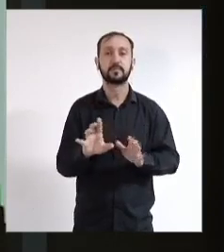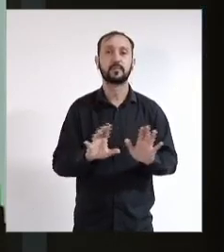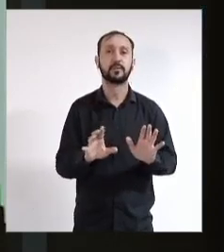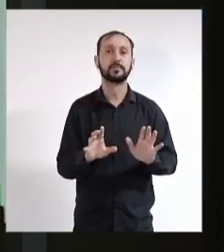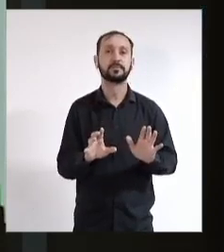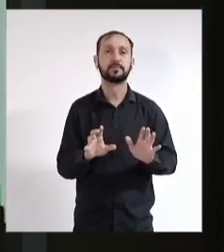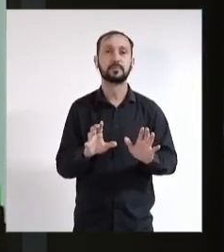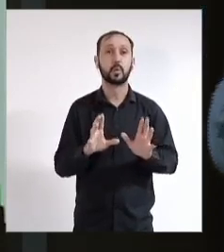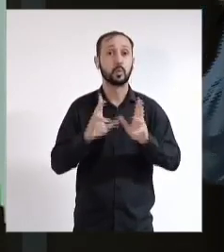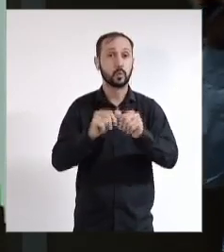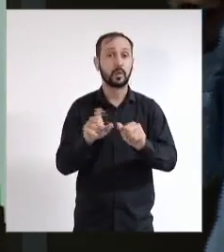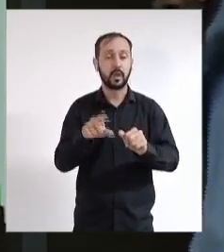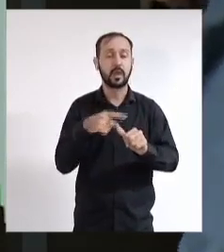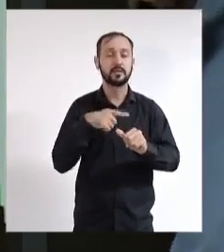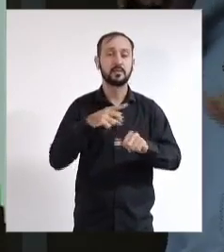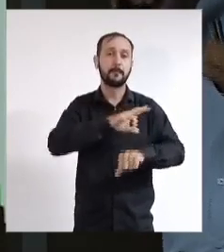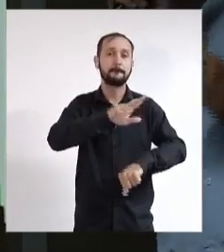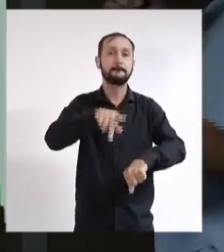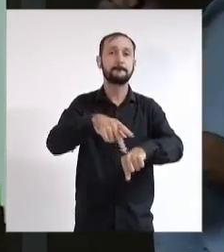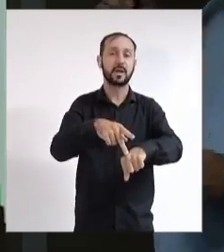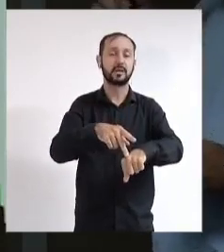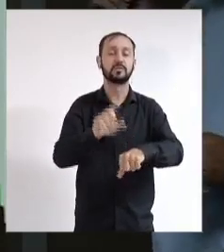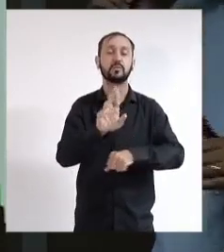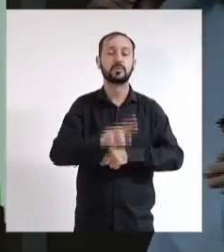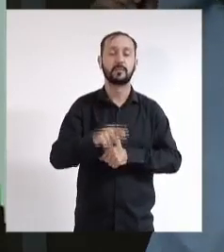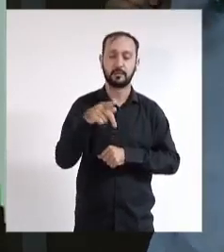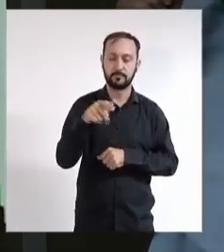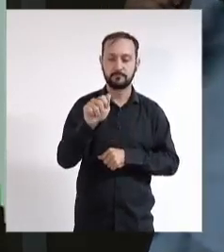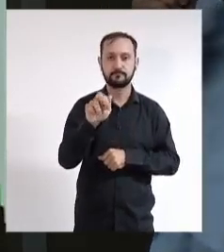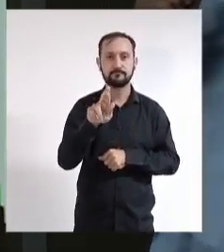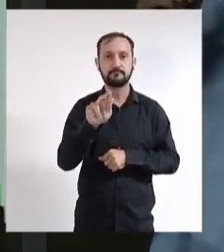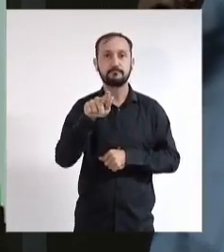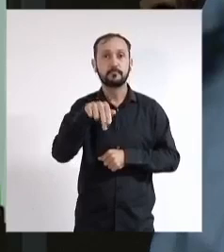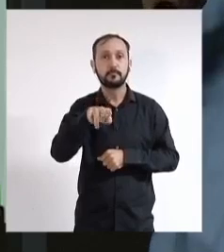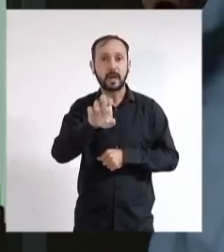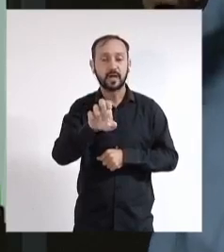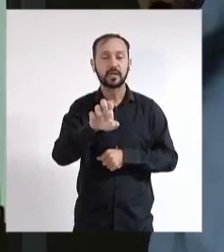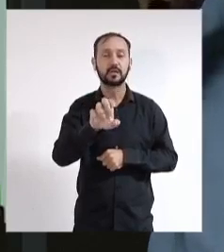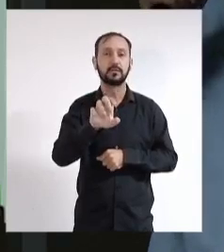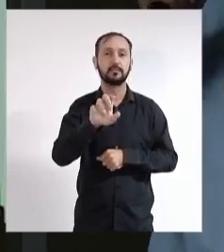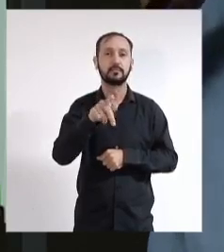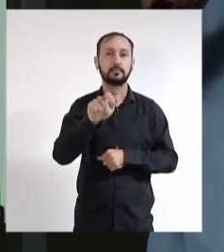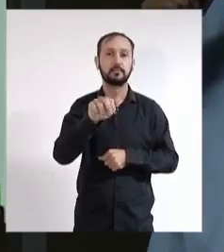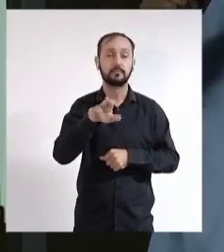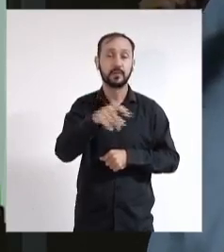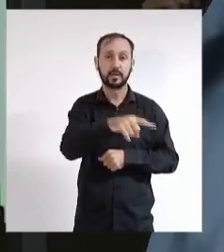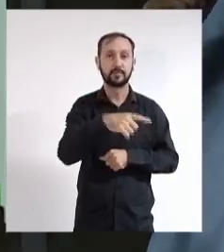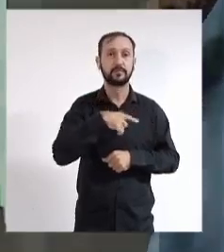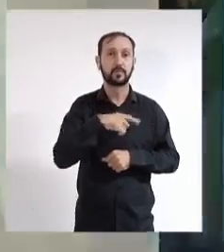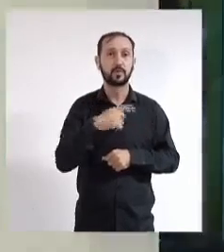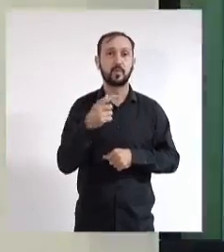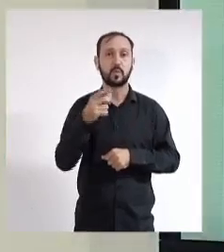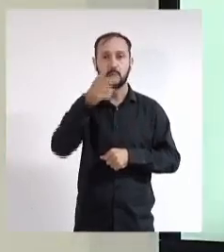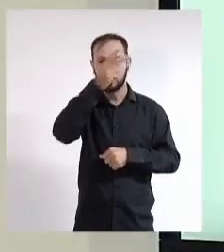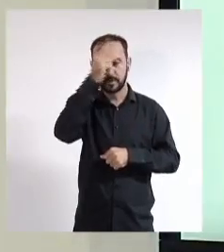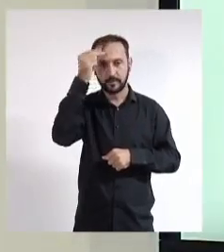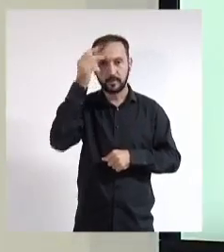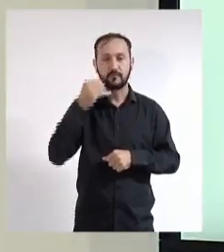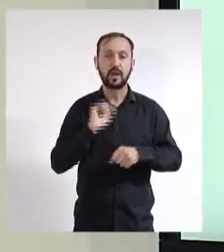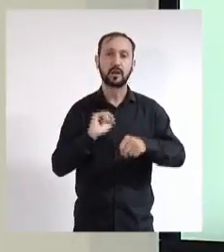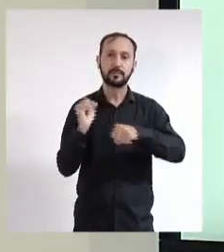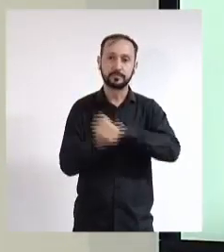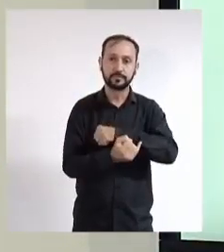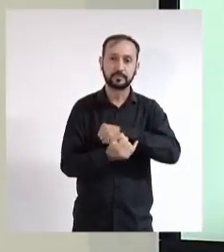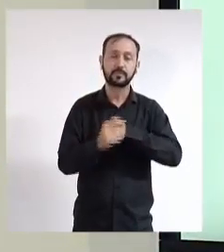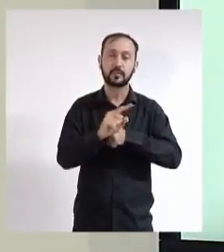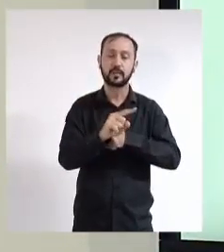todas são parques ele falou muito de parque aqui prefeito geraldo defende com unhas e dentes o parque do engenhão ele o